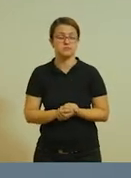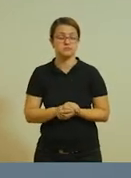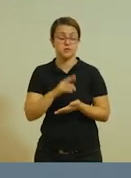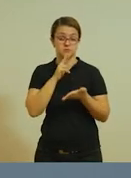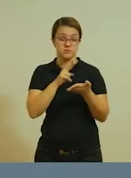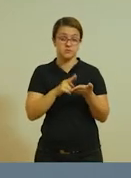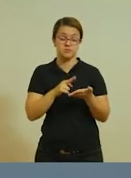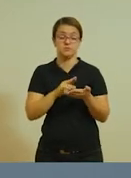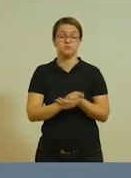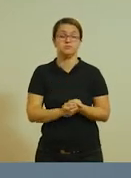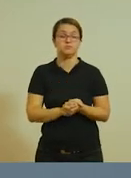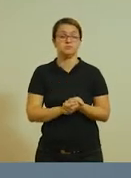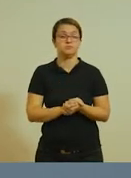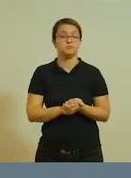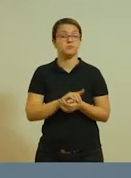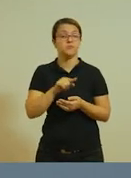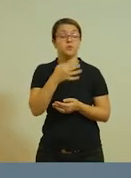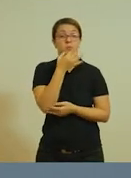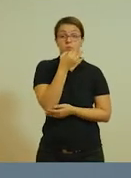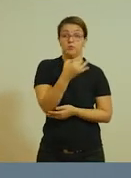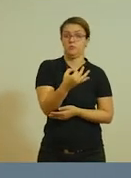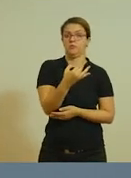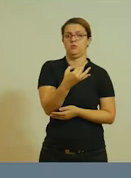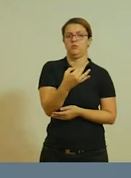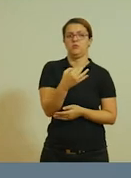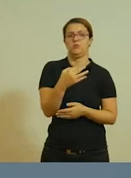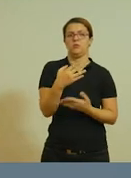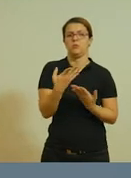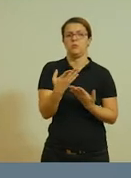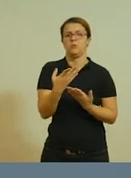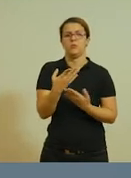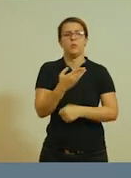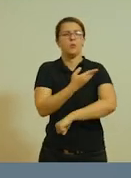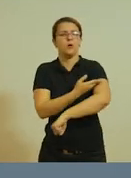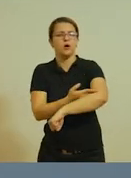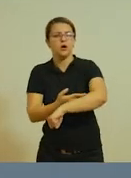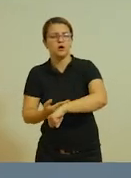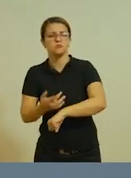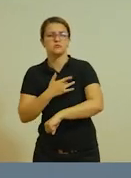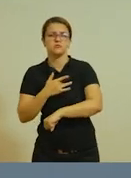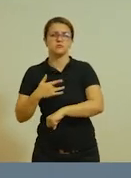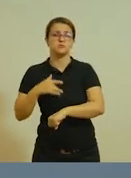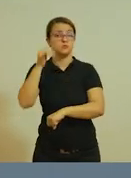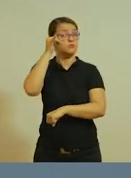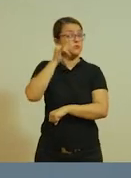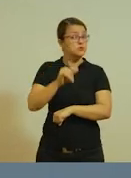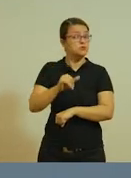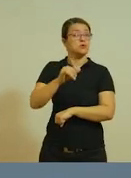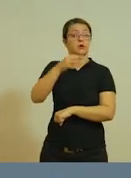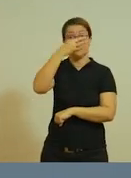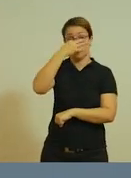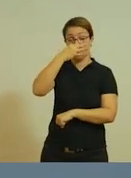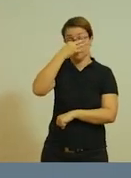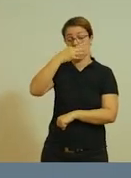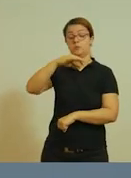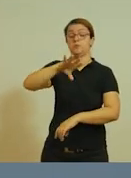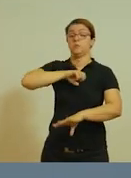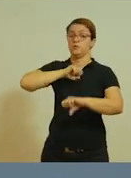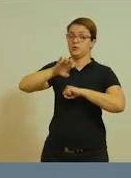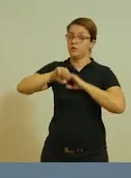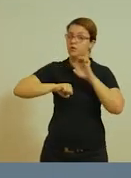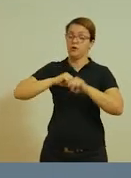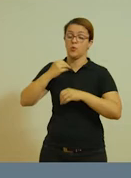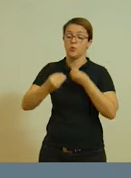temos: dê sua opinião. Que atitudes saudáveis devemos ter para não ficar gripados? Então, aqui vocês